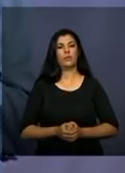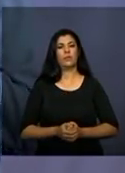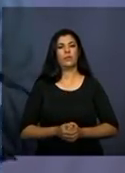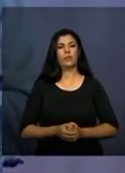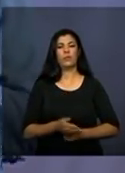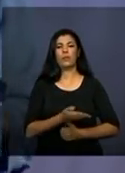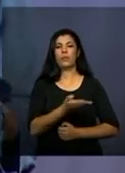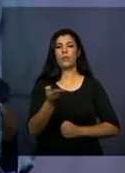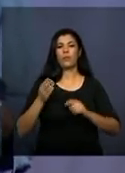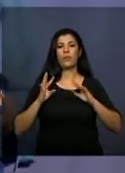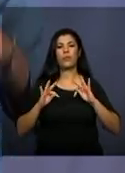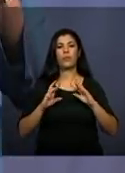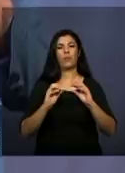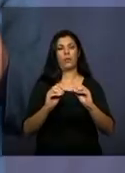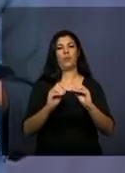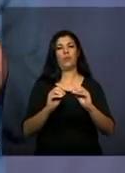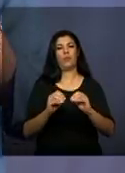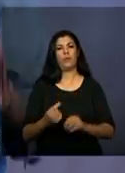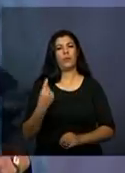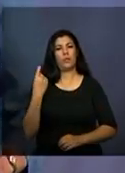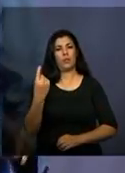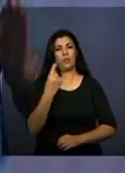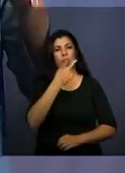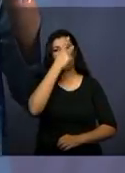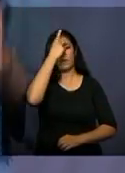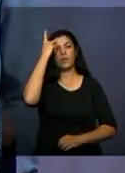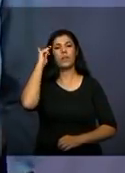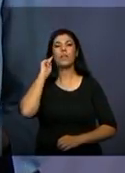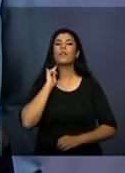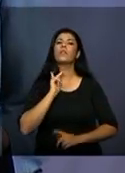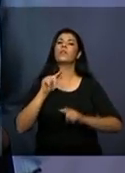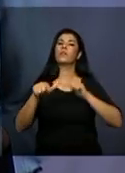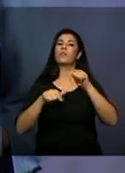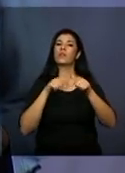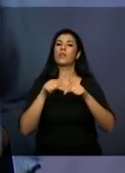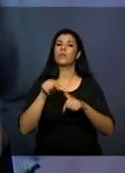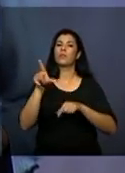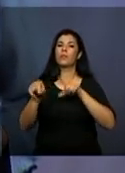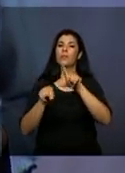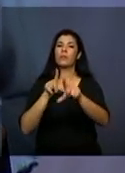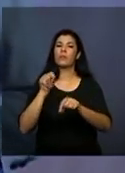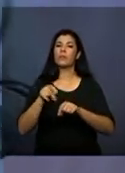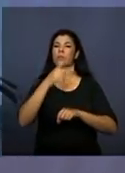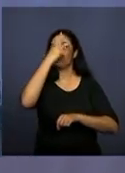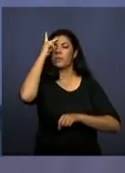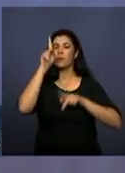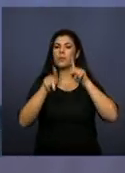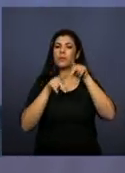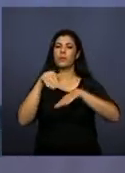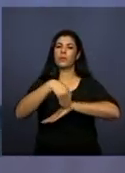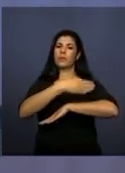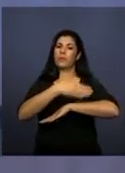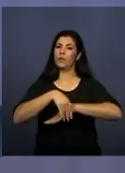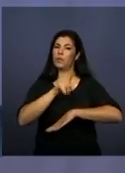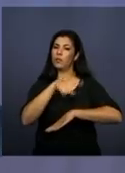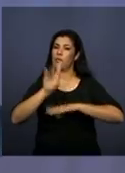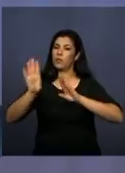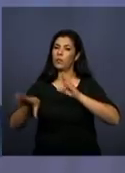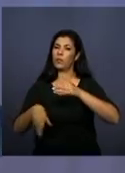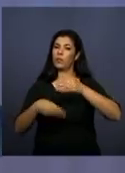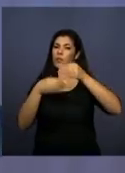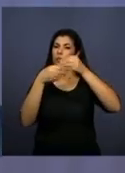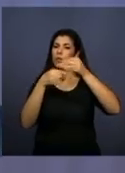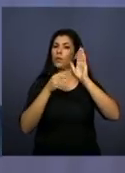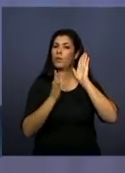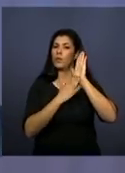Vocês todos aqui, catadores e catadoras, pessoal da população de rua, vocês são parte de